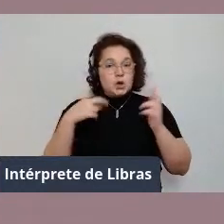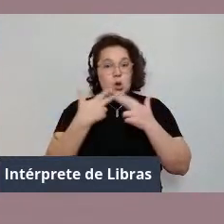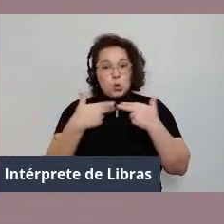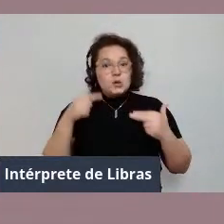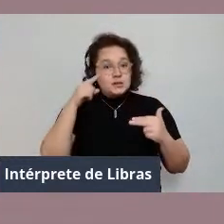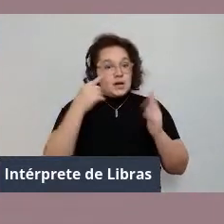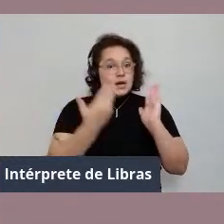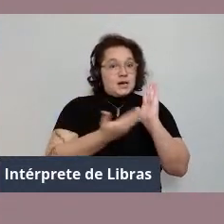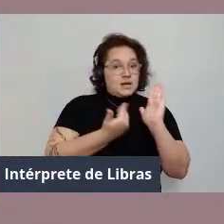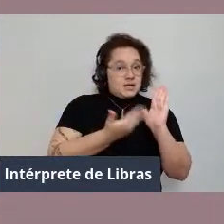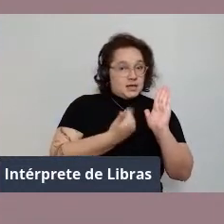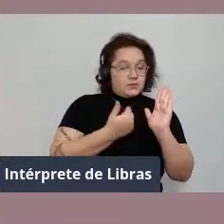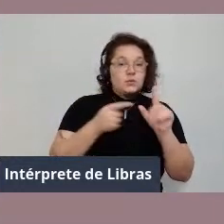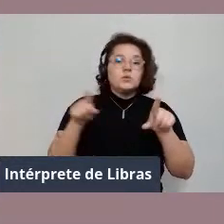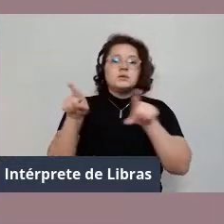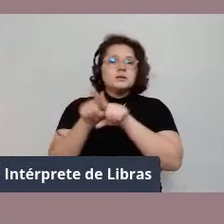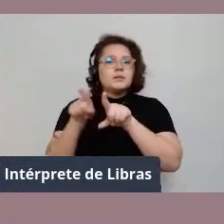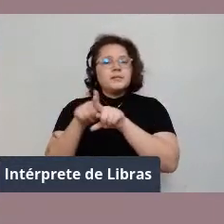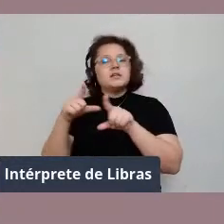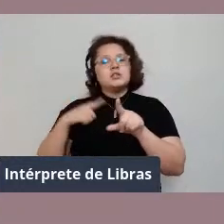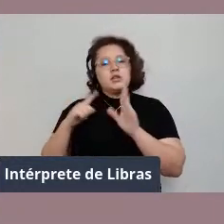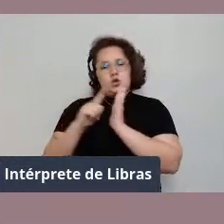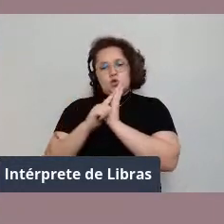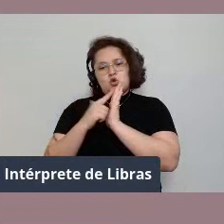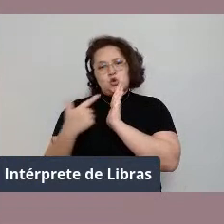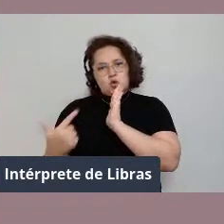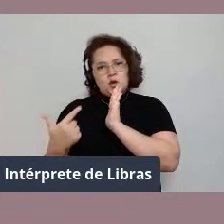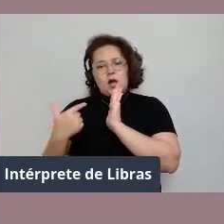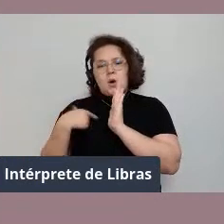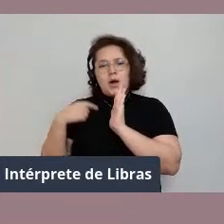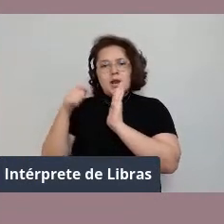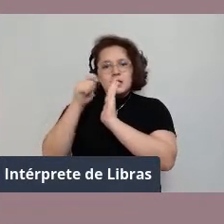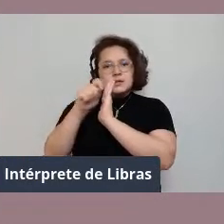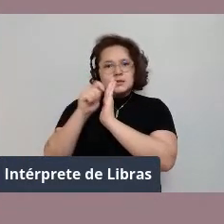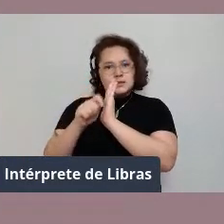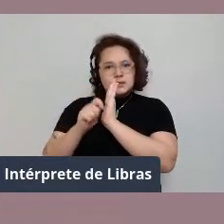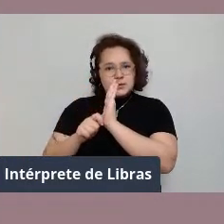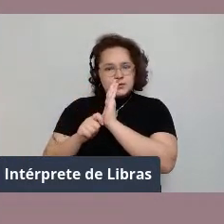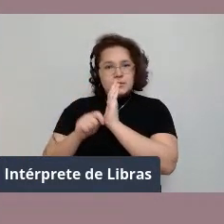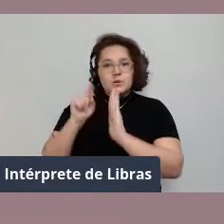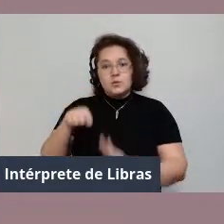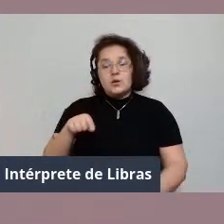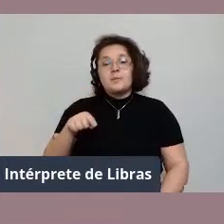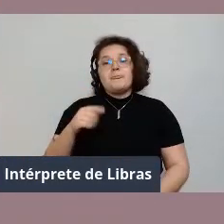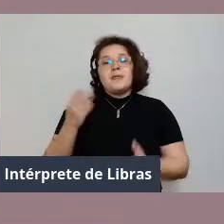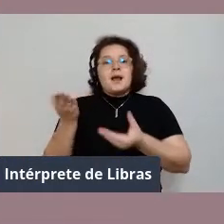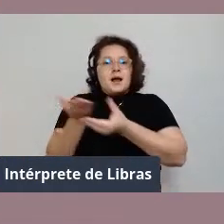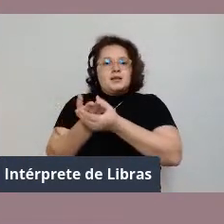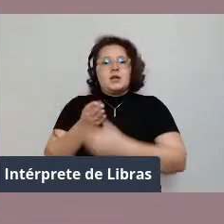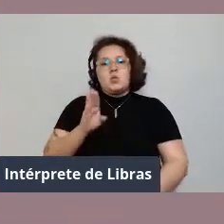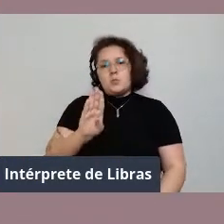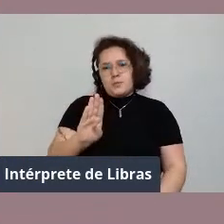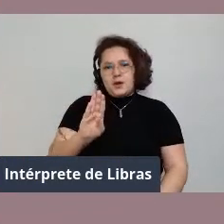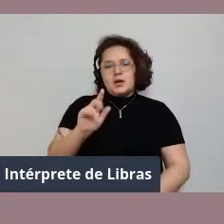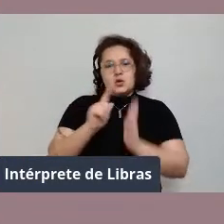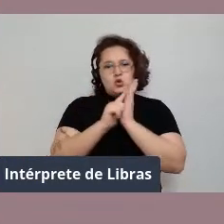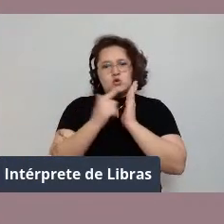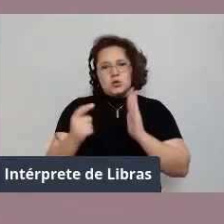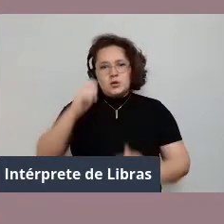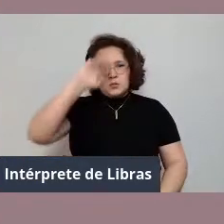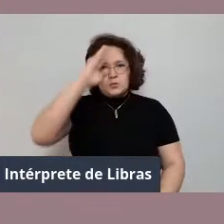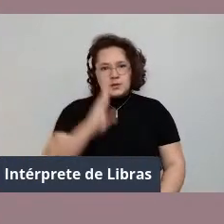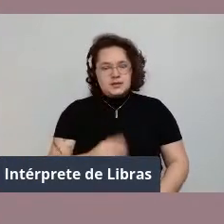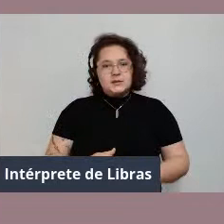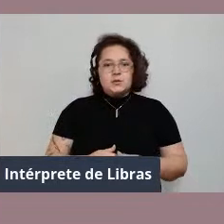livros, quanto da coluna que mantivera por um bom tempo no Caderno B do Jornal do Brasil, antes que eu começasse a trabalhar